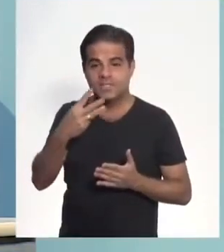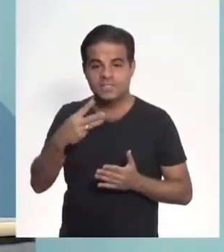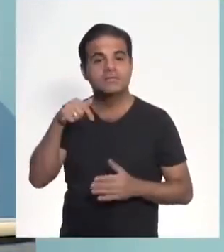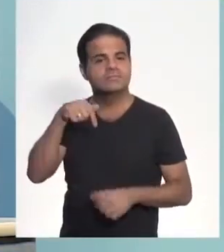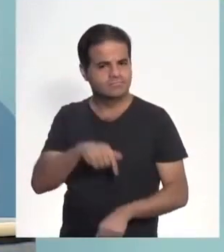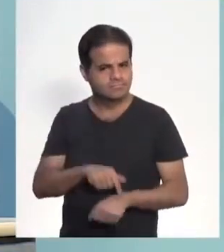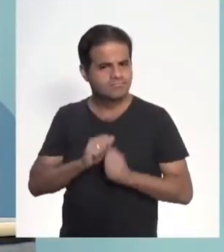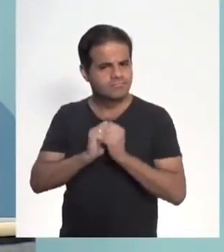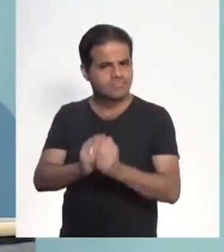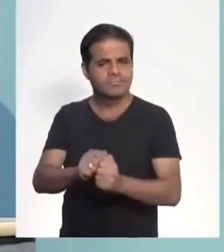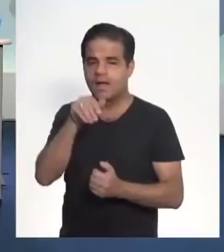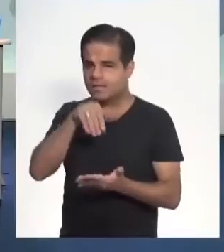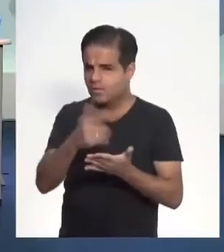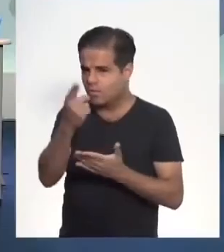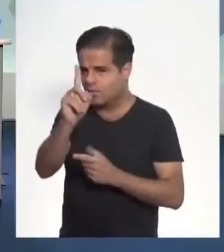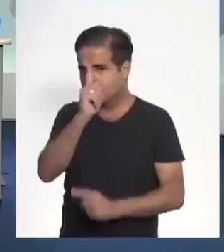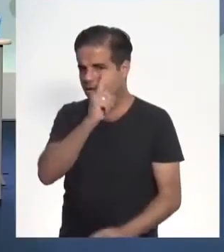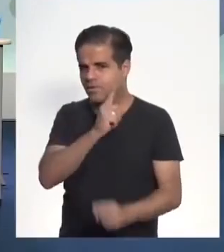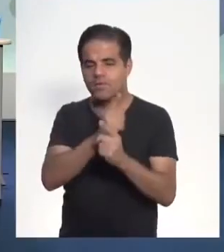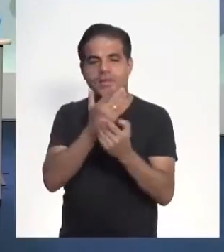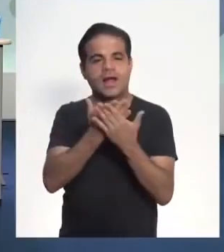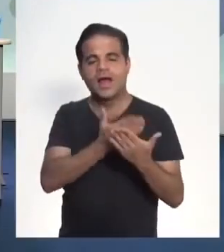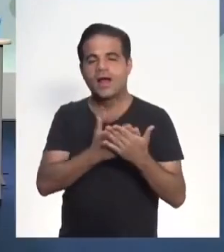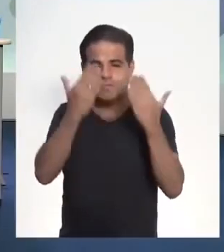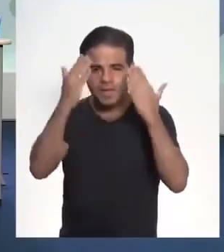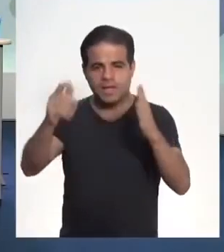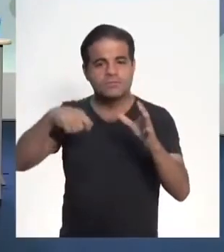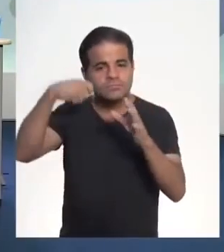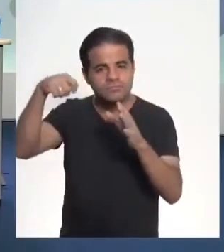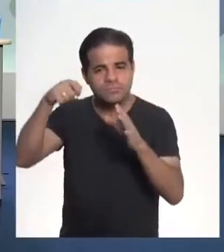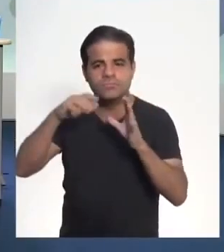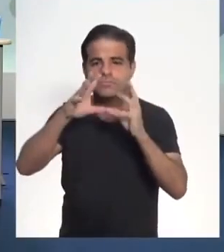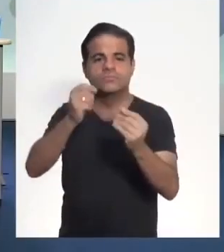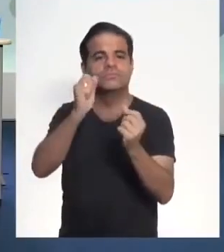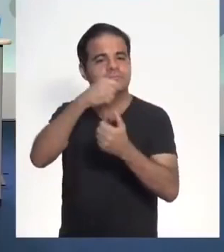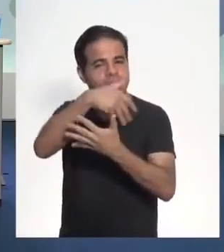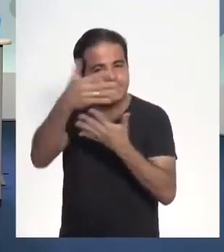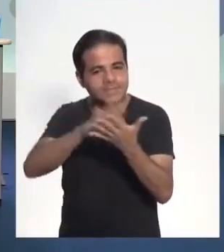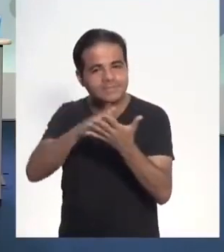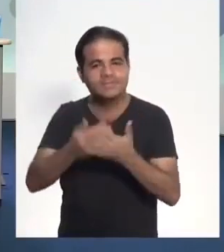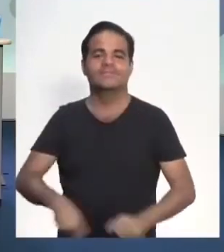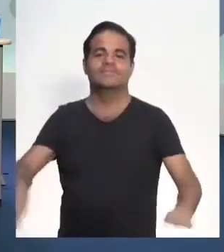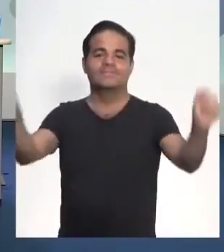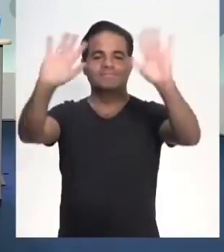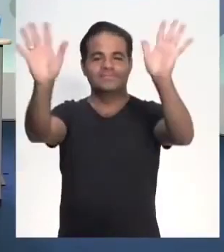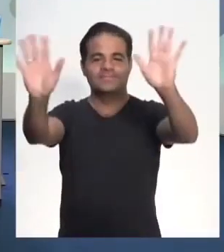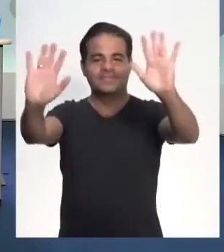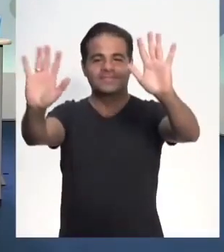ao vivo. Até a próxima aula. É isso aí. Obrigado a toda a equipe de produção, pessoal das Libras, e até a próxima.